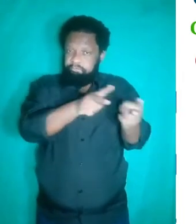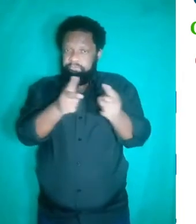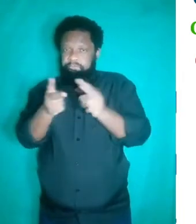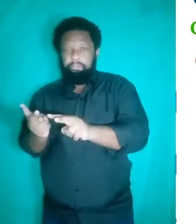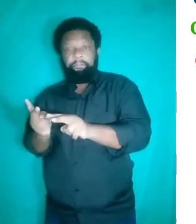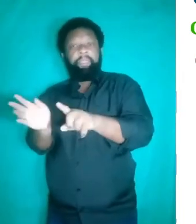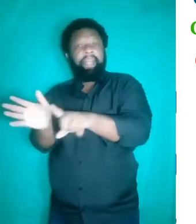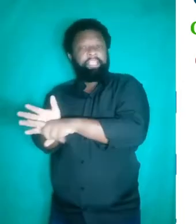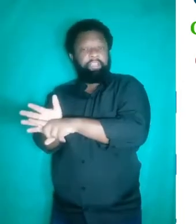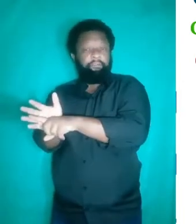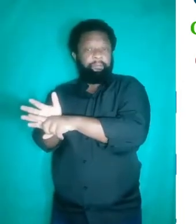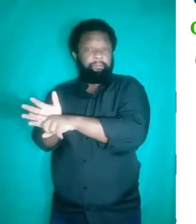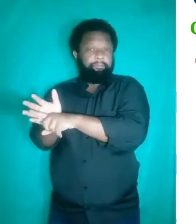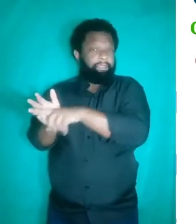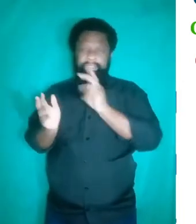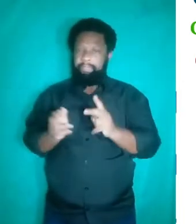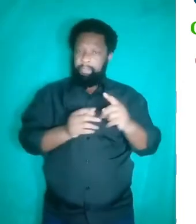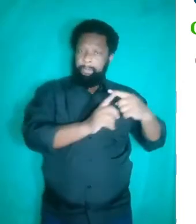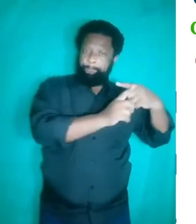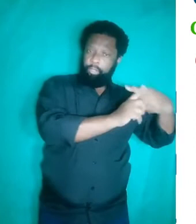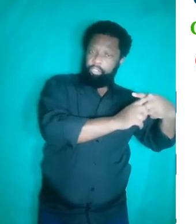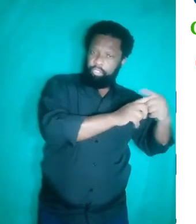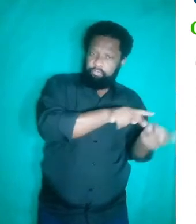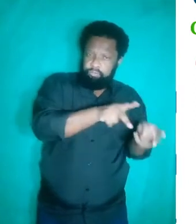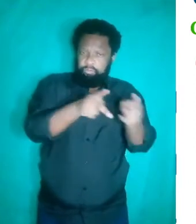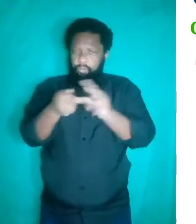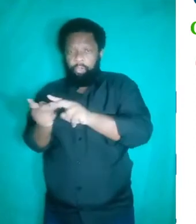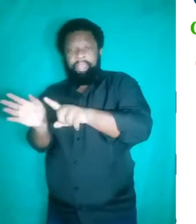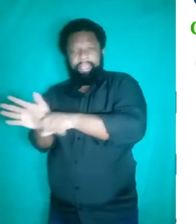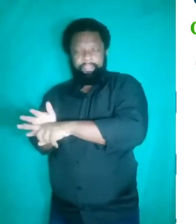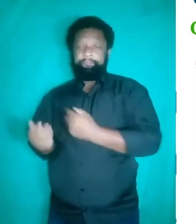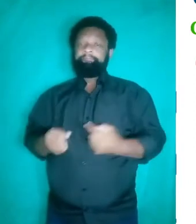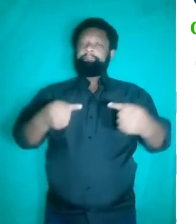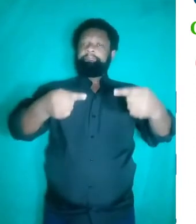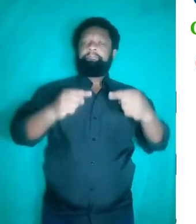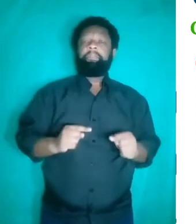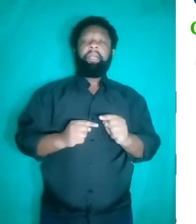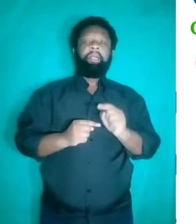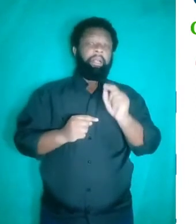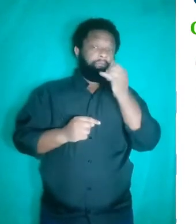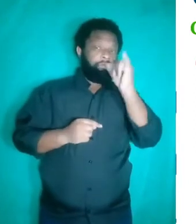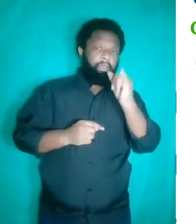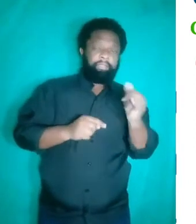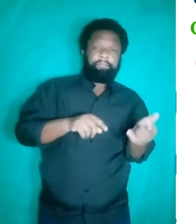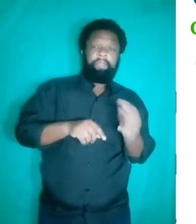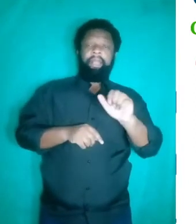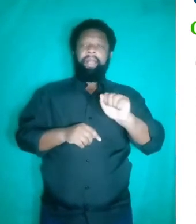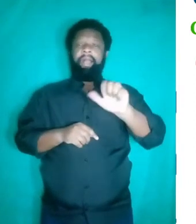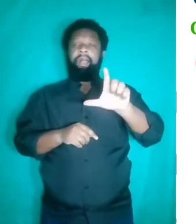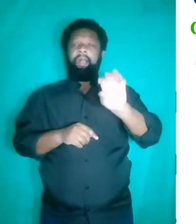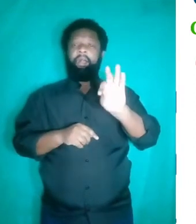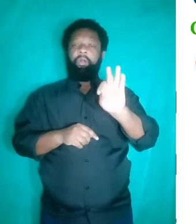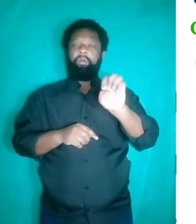para o negativo, sem alterar a corrente, ok? E o que seria uma corrente alternada? Seria, ora ela